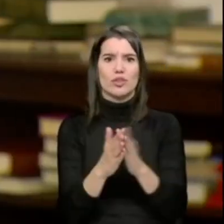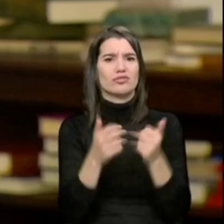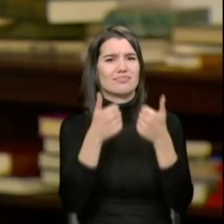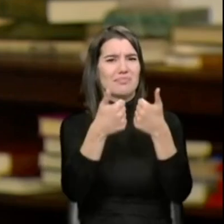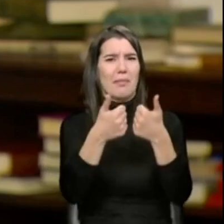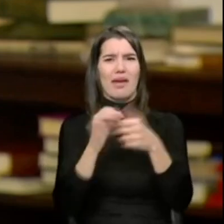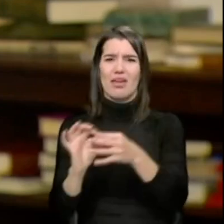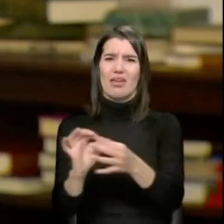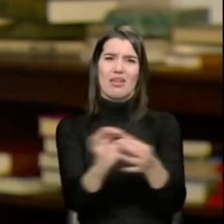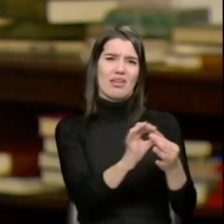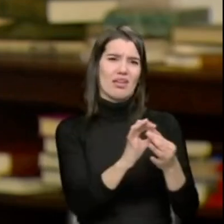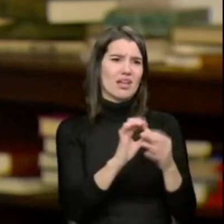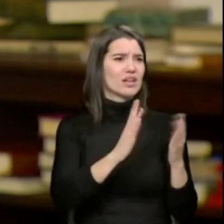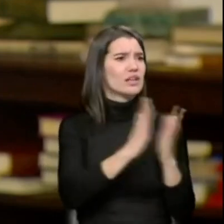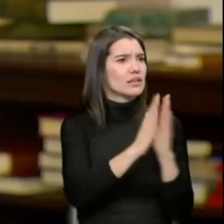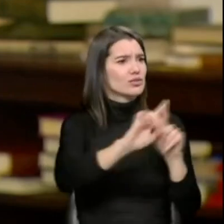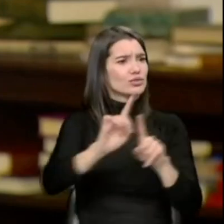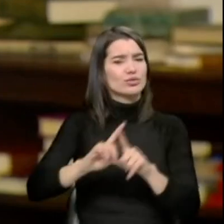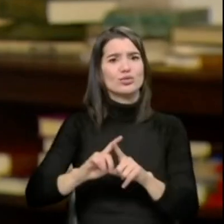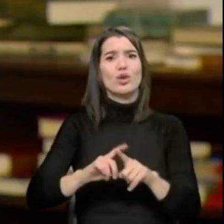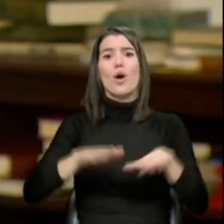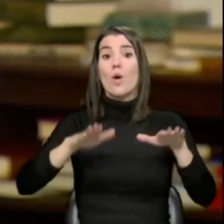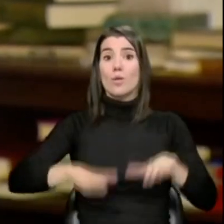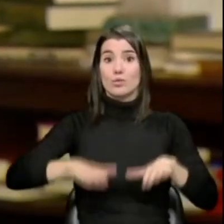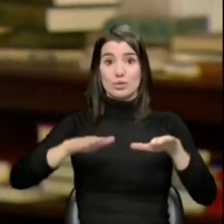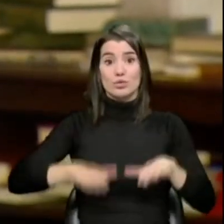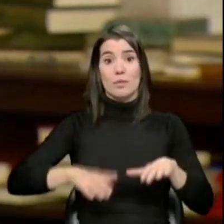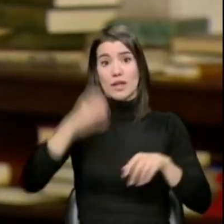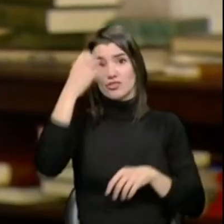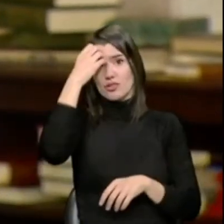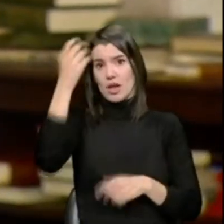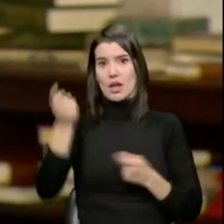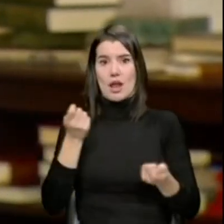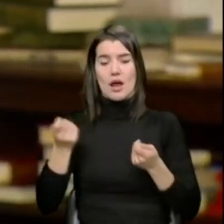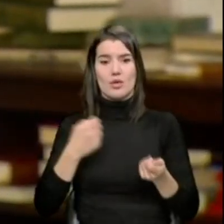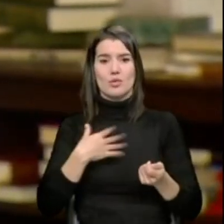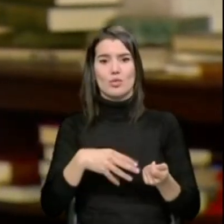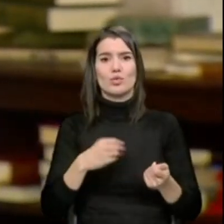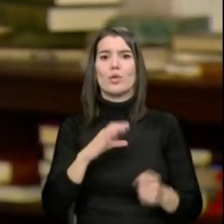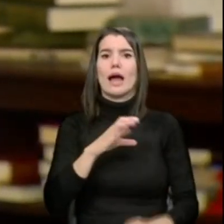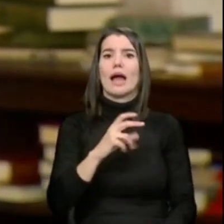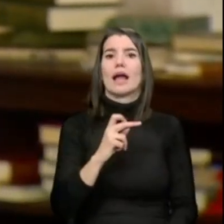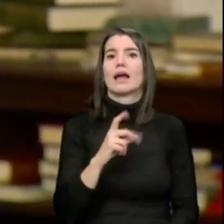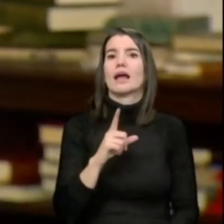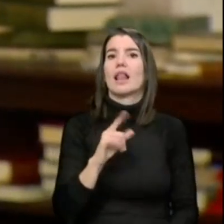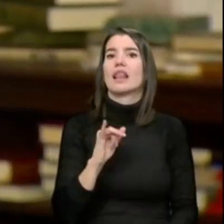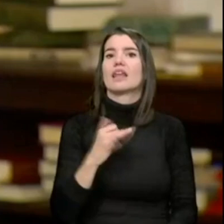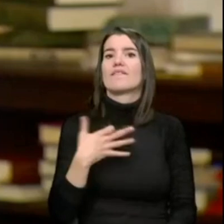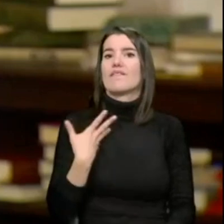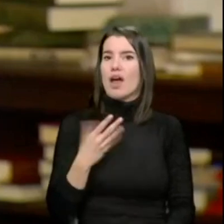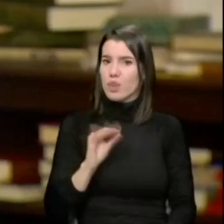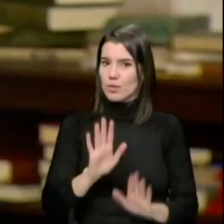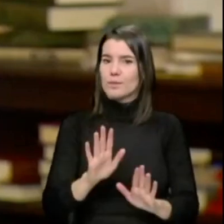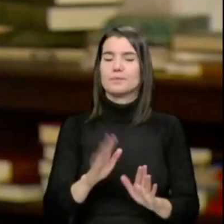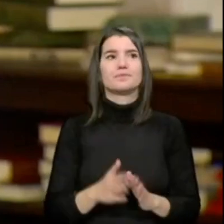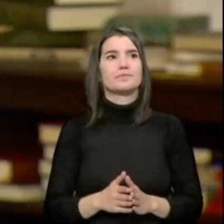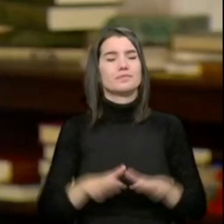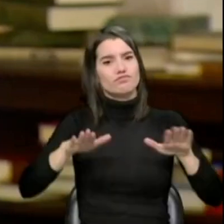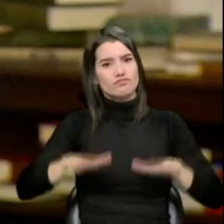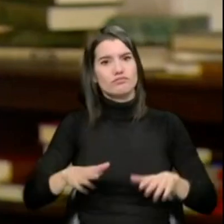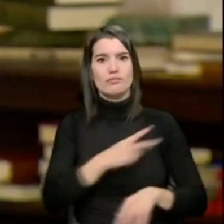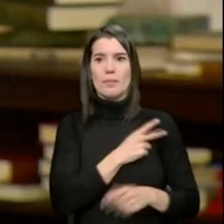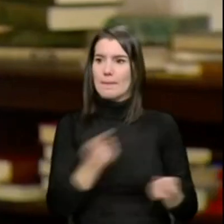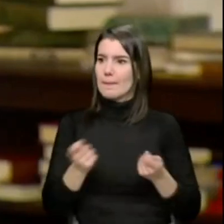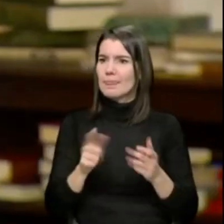Enquanto os muçulmanos reinaram no mundo, reinaram no sentido a nível califado, sempre houve um